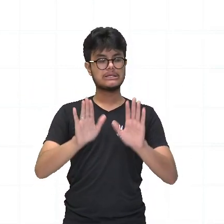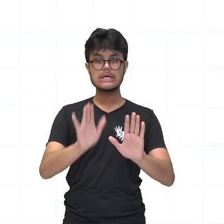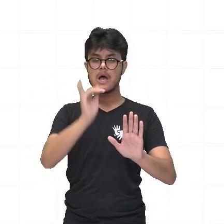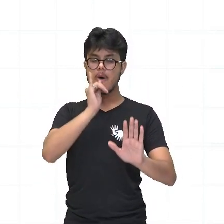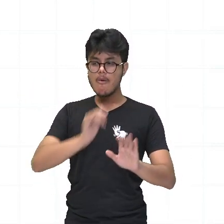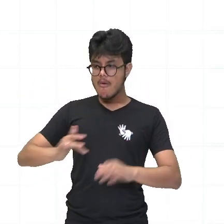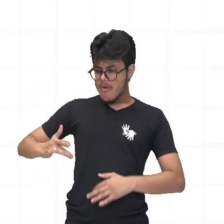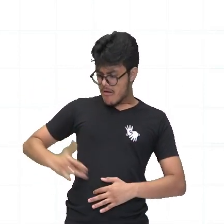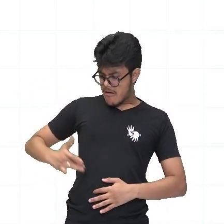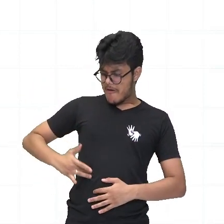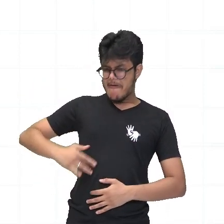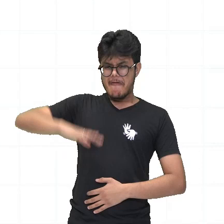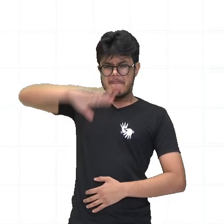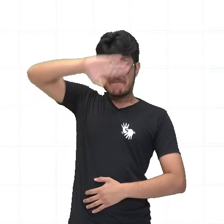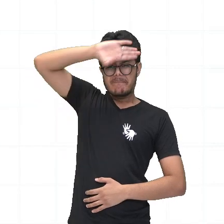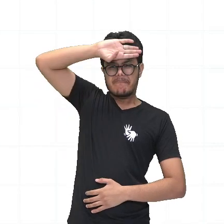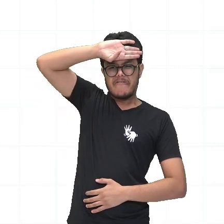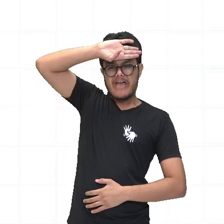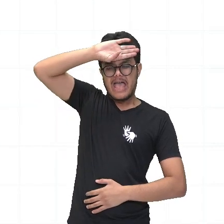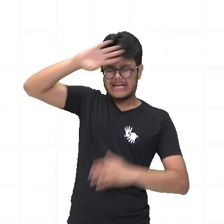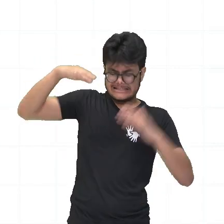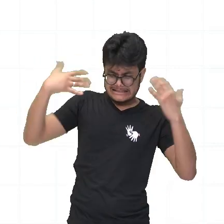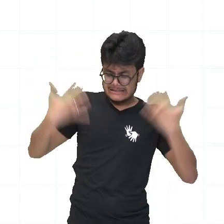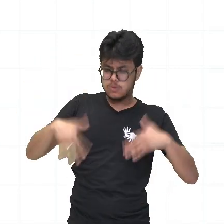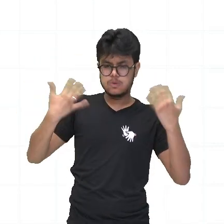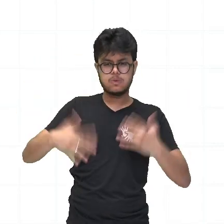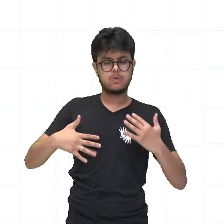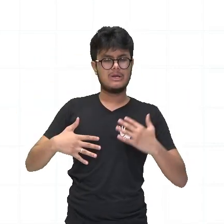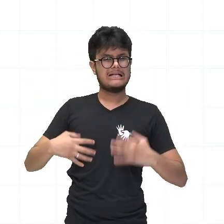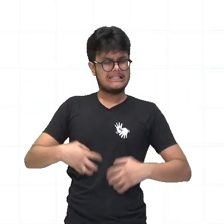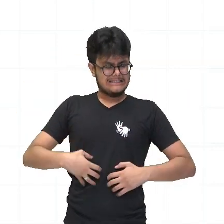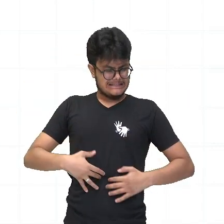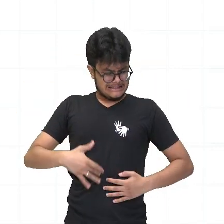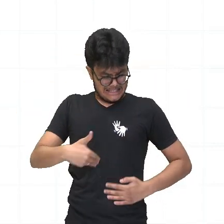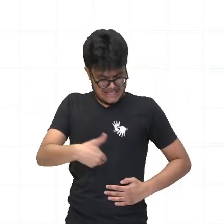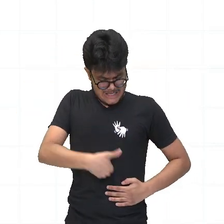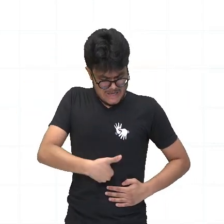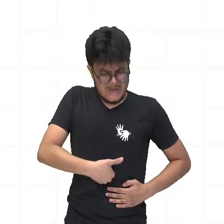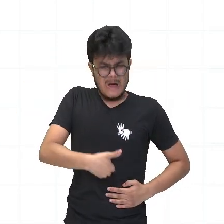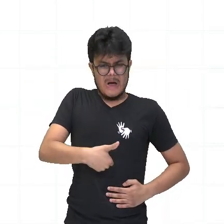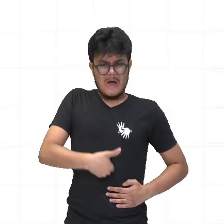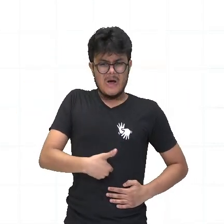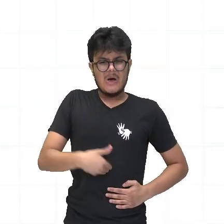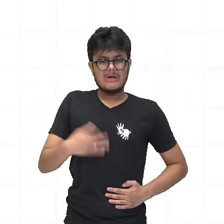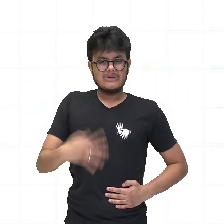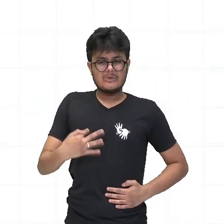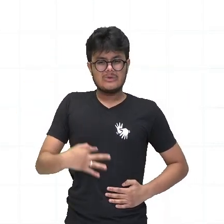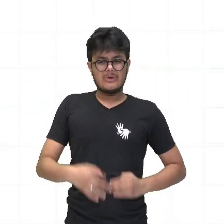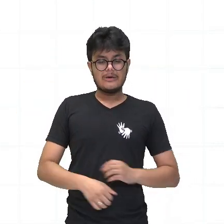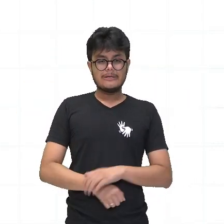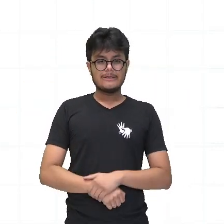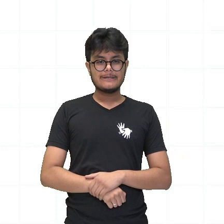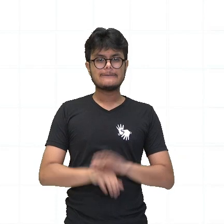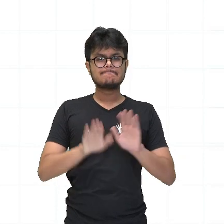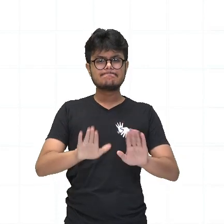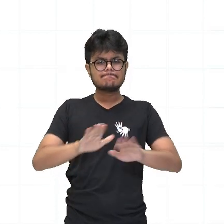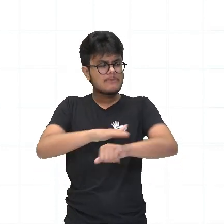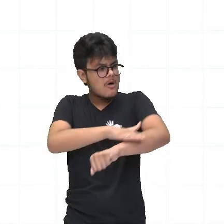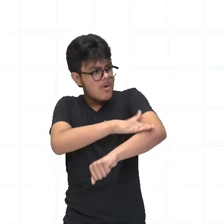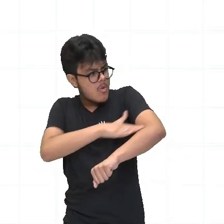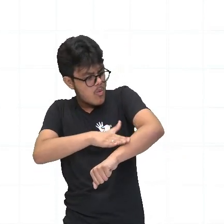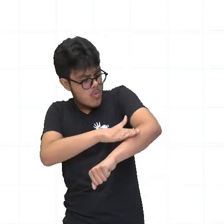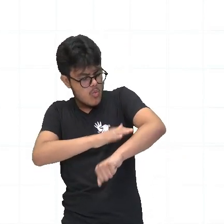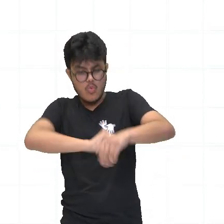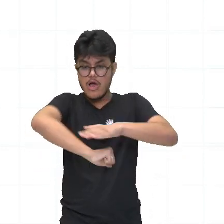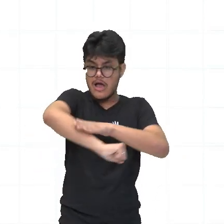são febres muito fortes, fadiga, dor abdominal, icterícia, que é a cor e peles